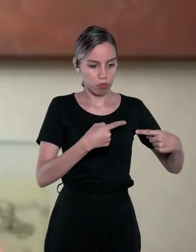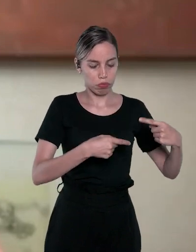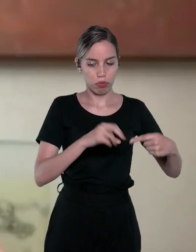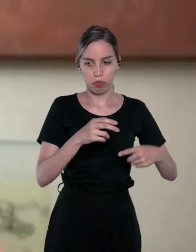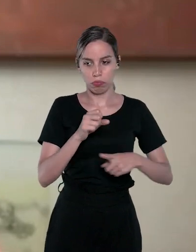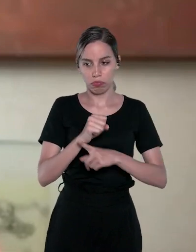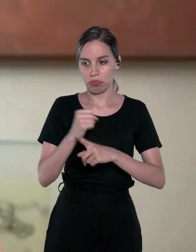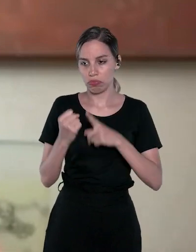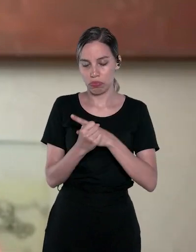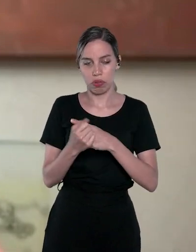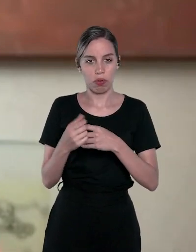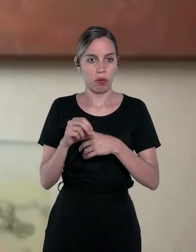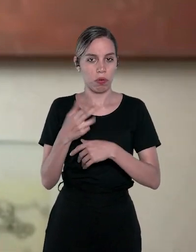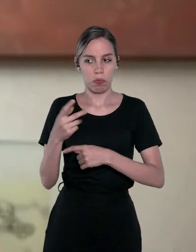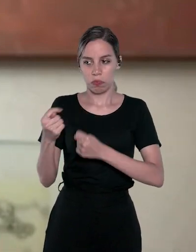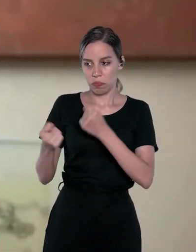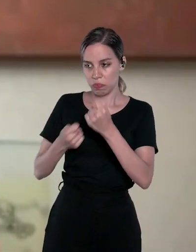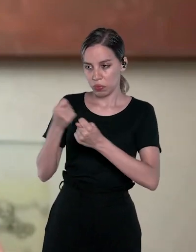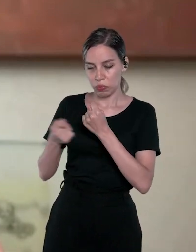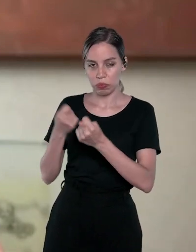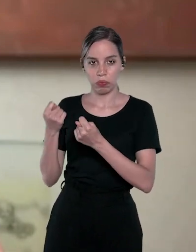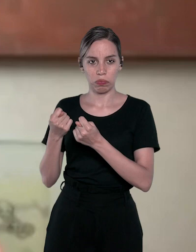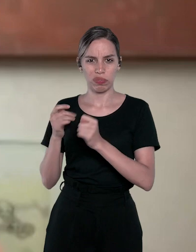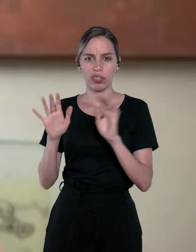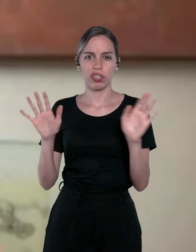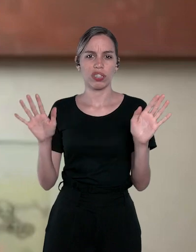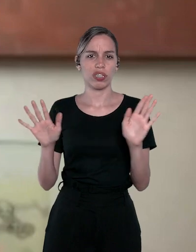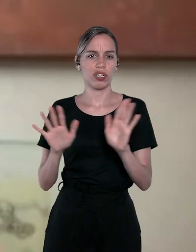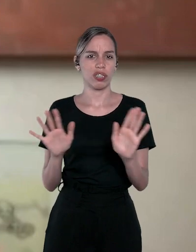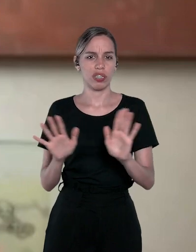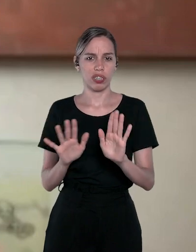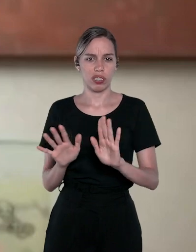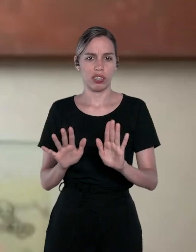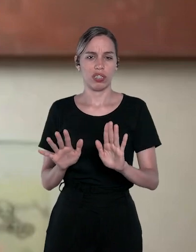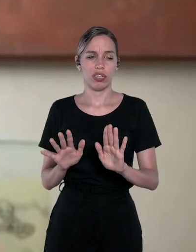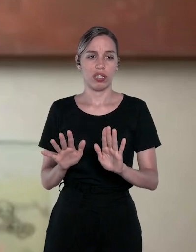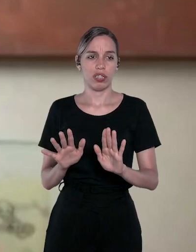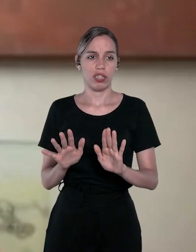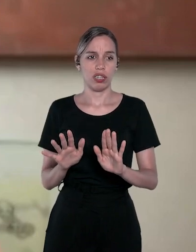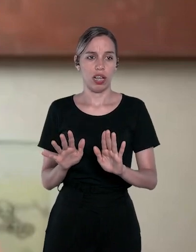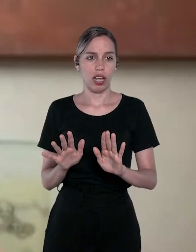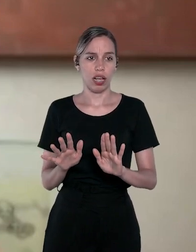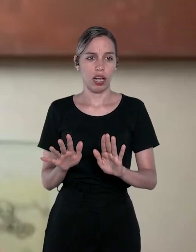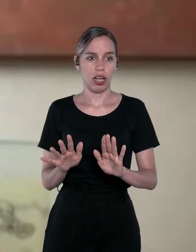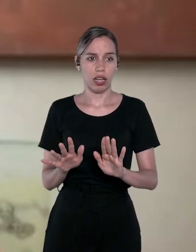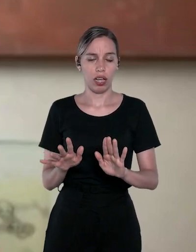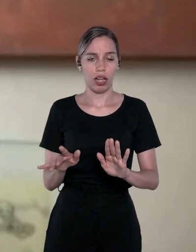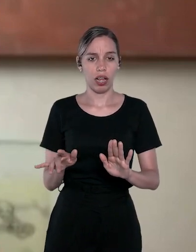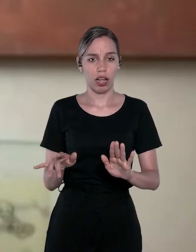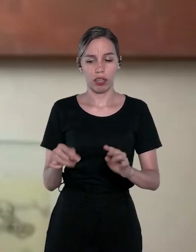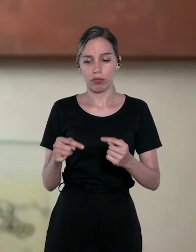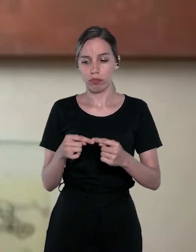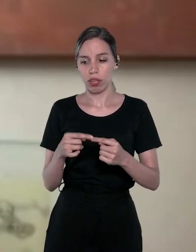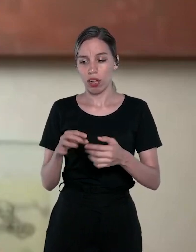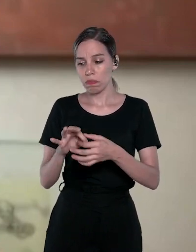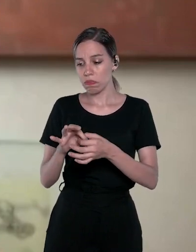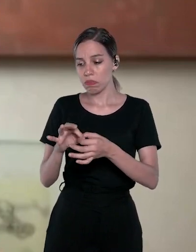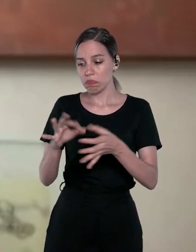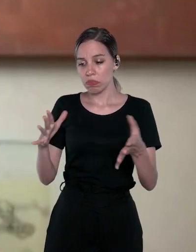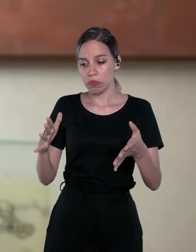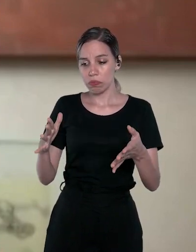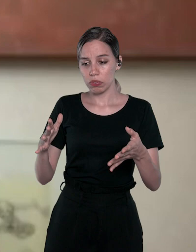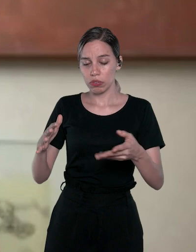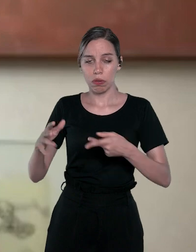social ou econômica. Não, a poesia não tem isso, ela tem uma espontaneidade